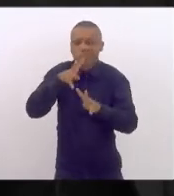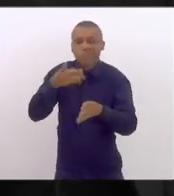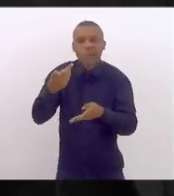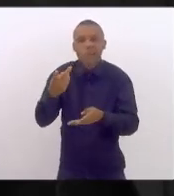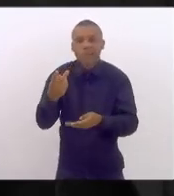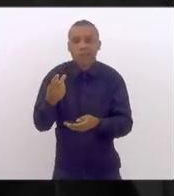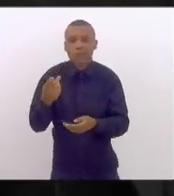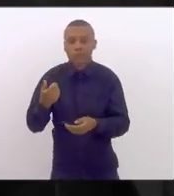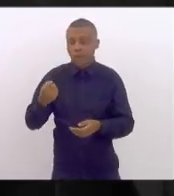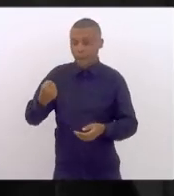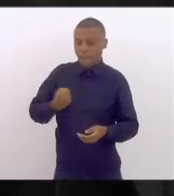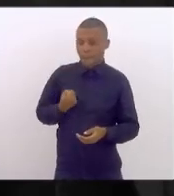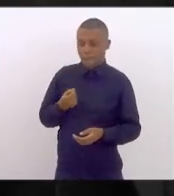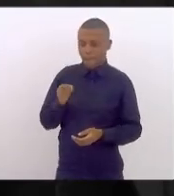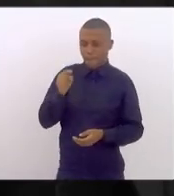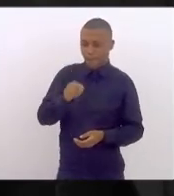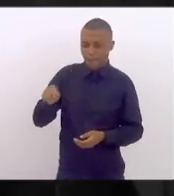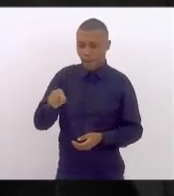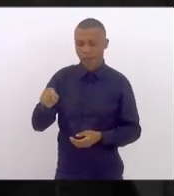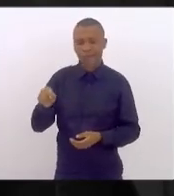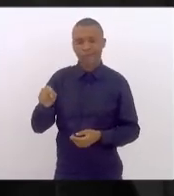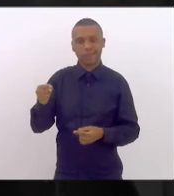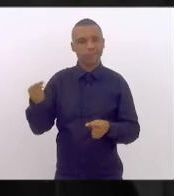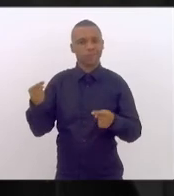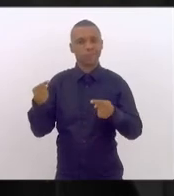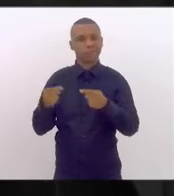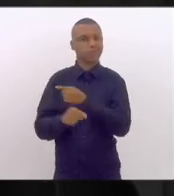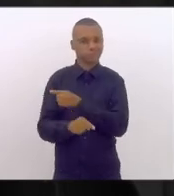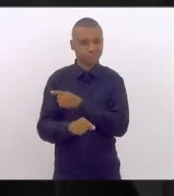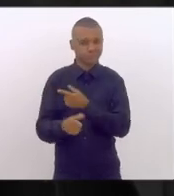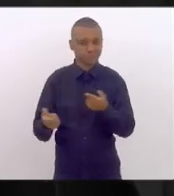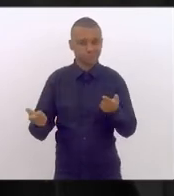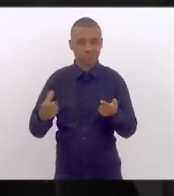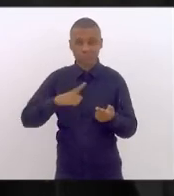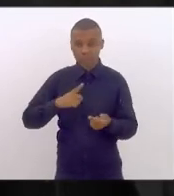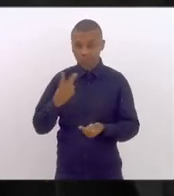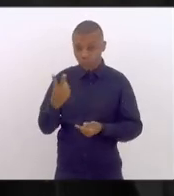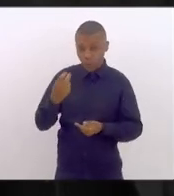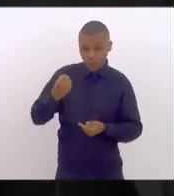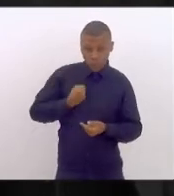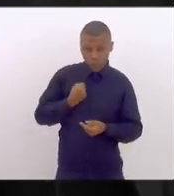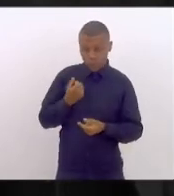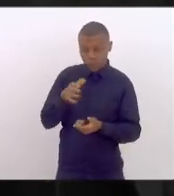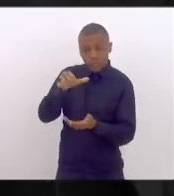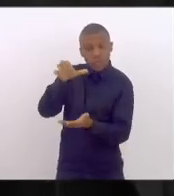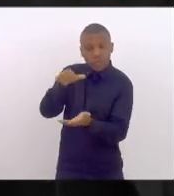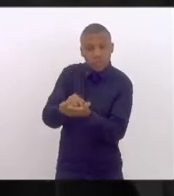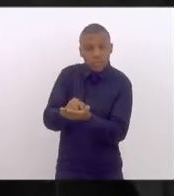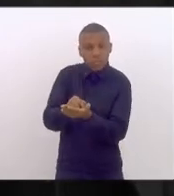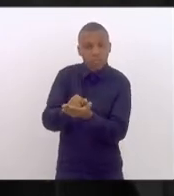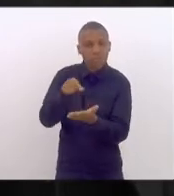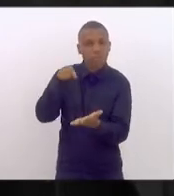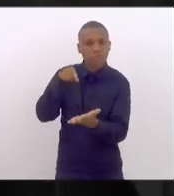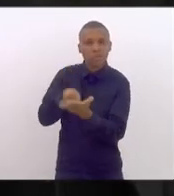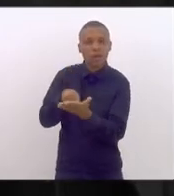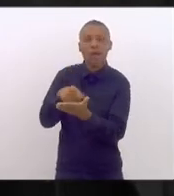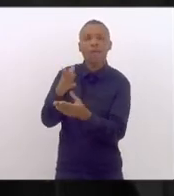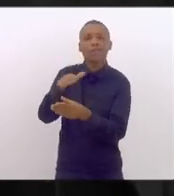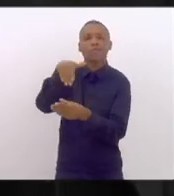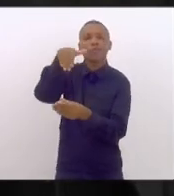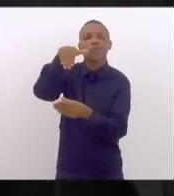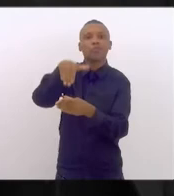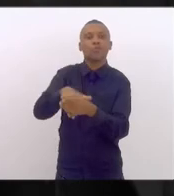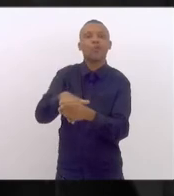dígitos do presidente e batendo dois dígitos e registrando ele votou na